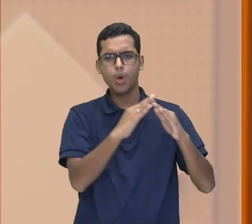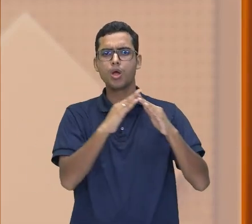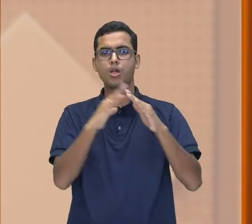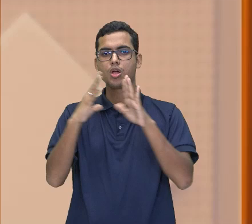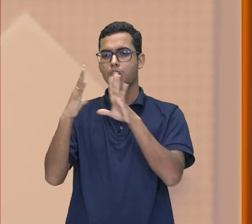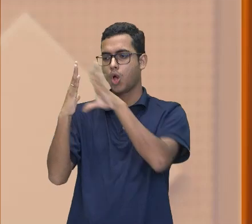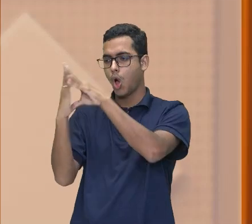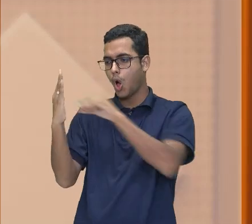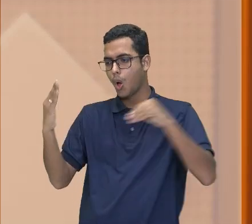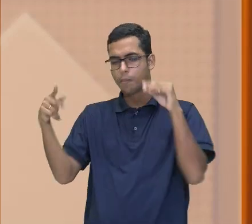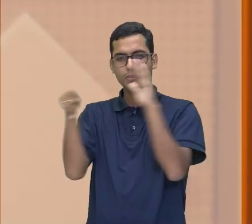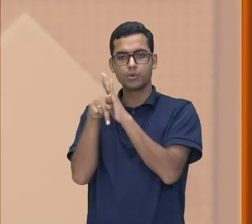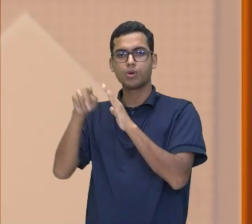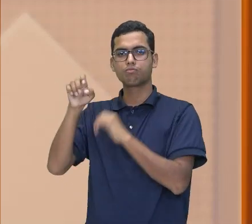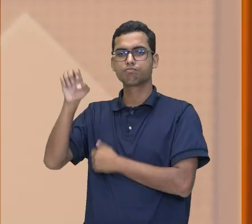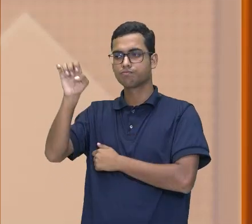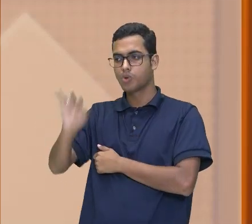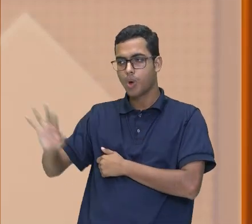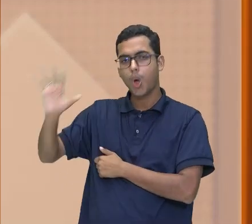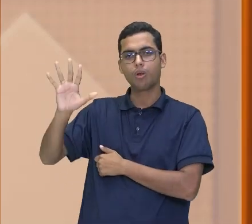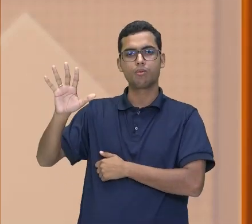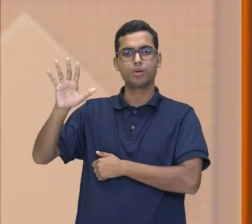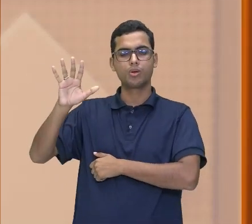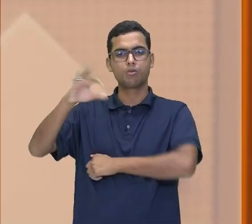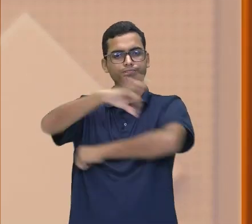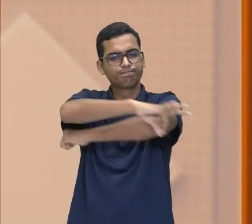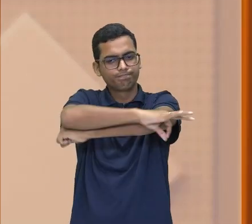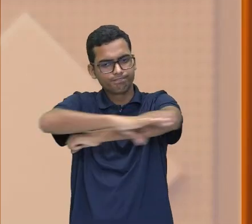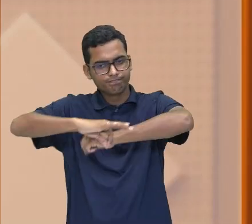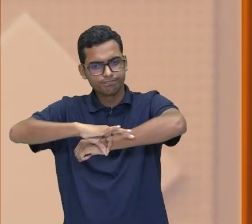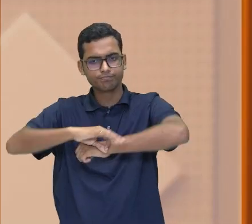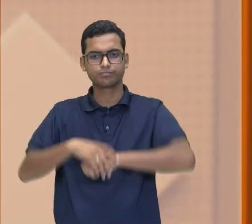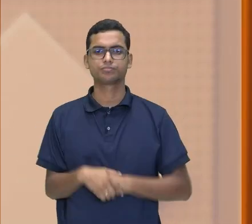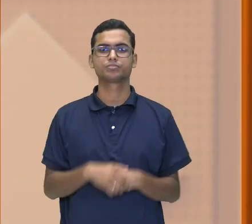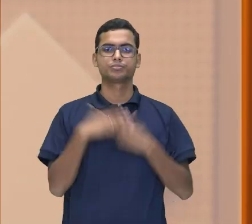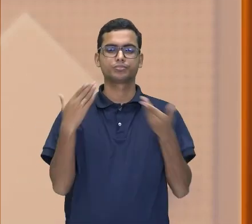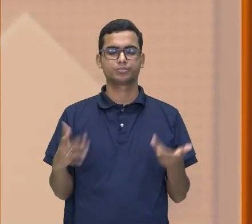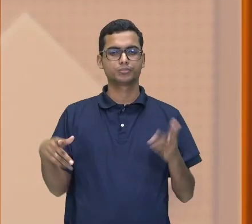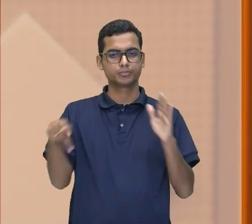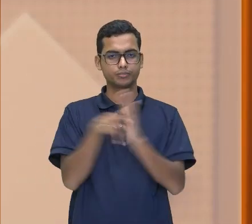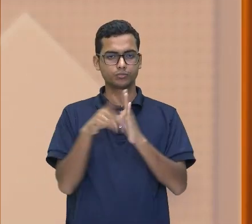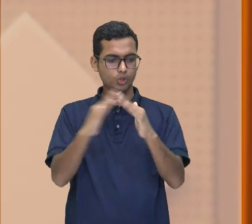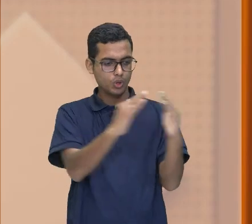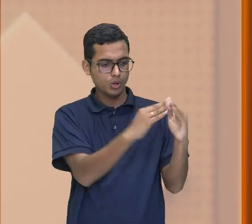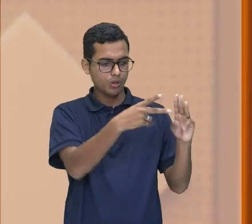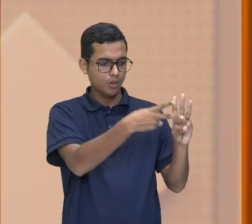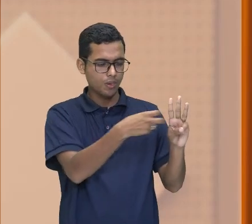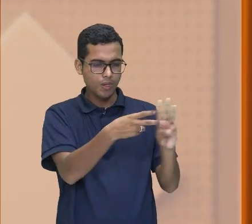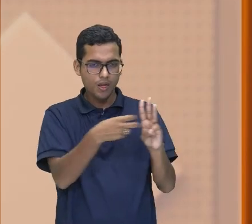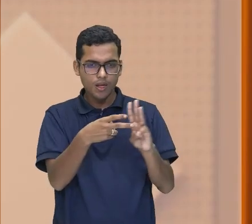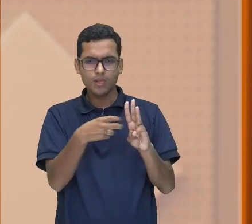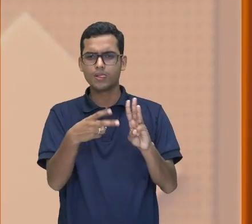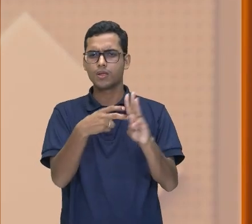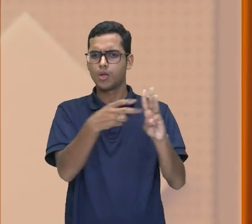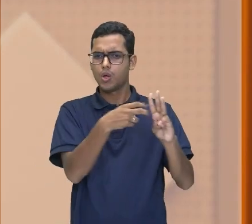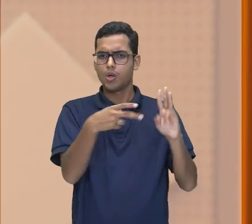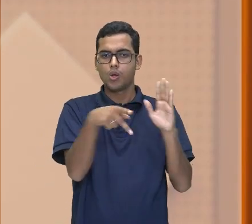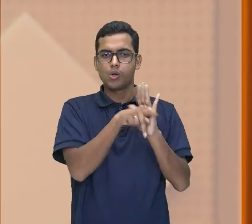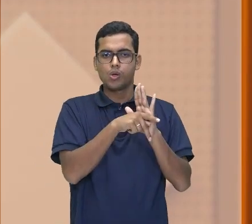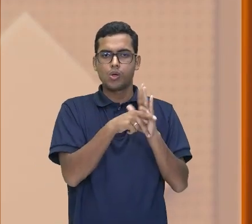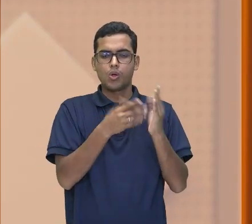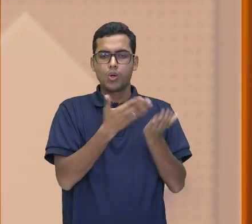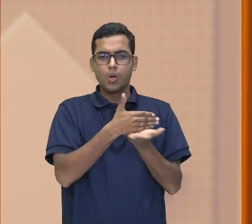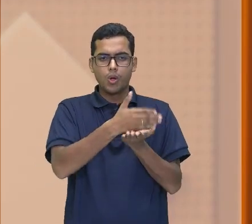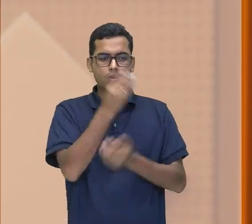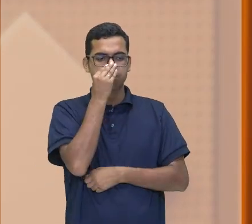moldes europeus, que era justamente o que eles conheciam. Então, as habitações indígenas começaram a ser desprezadas em prol